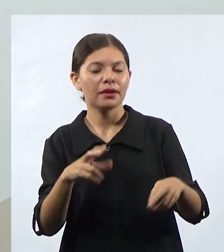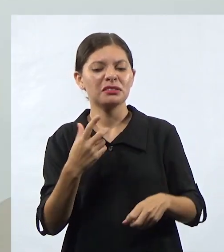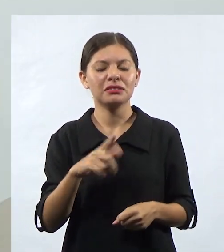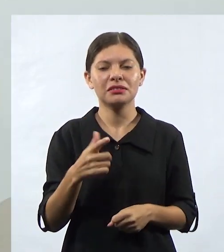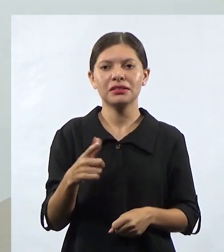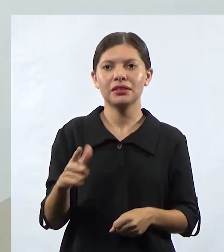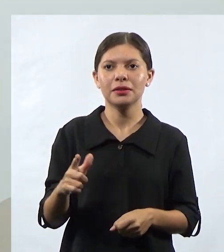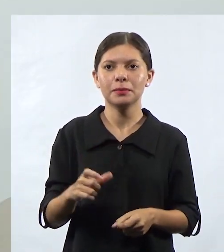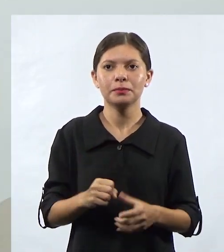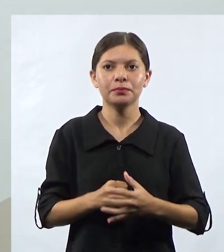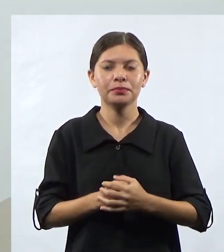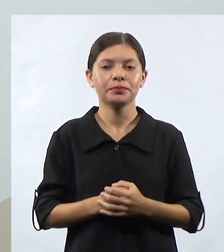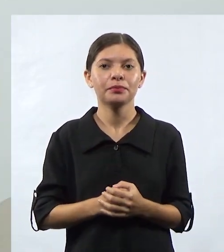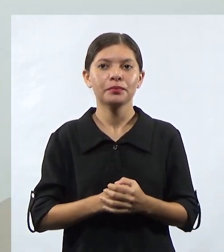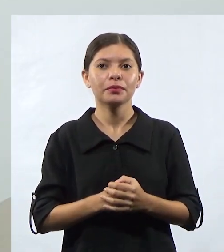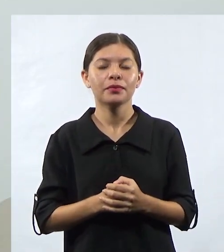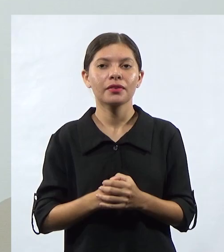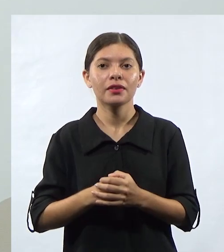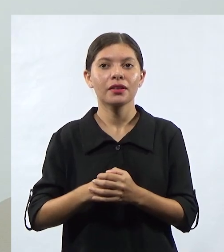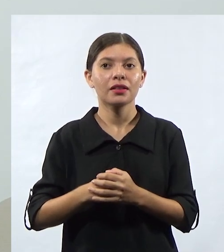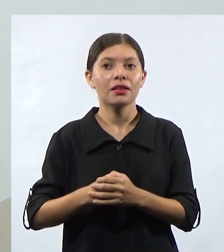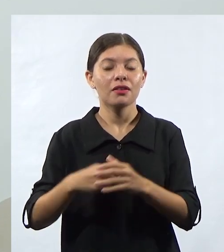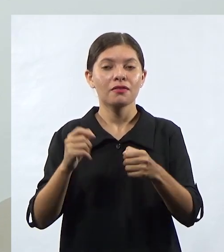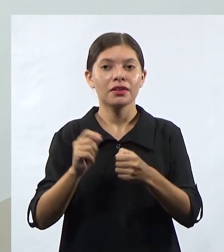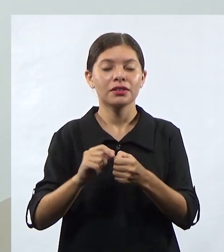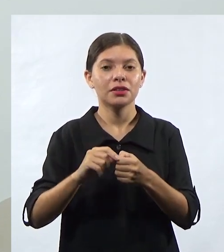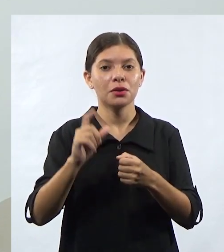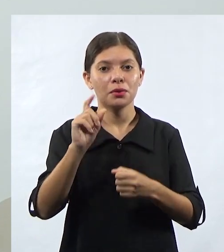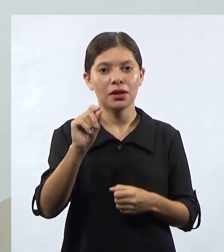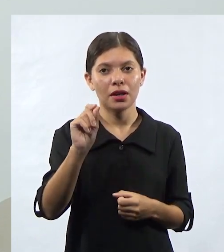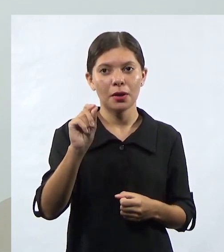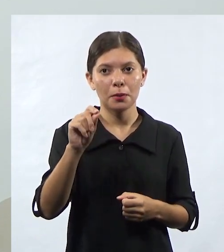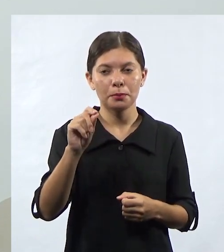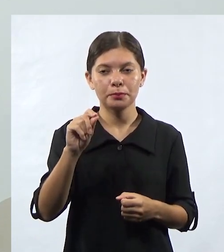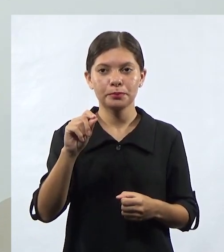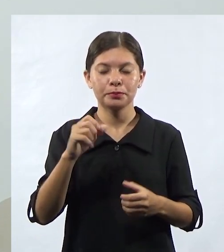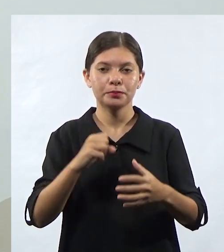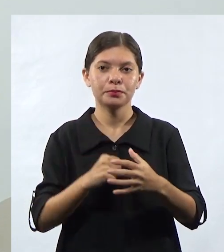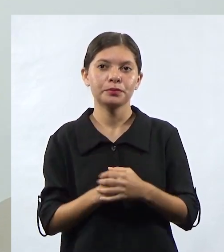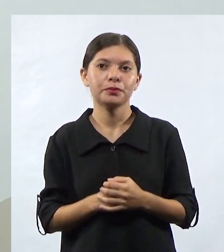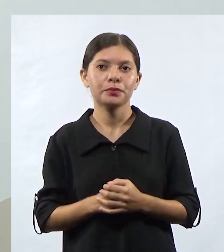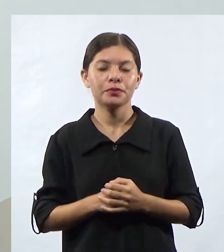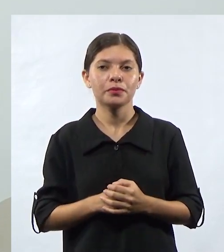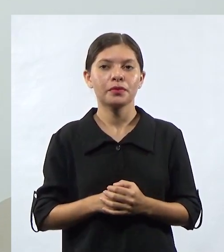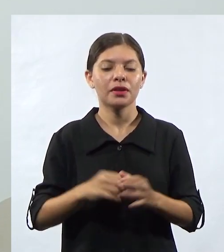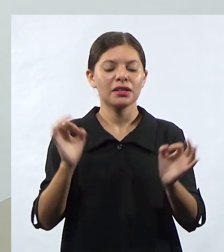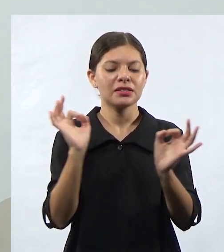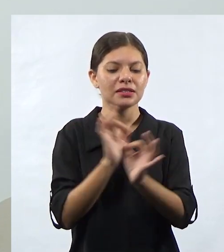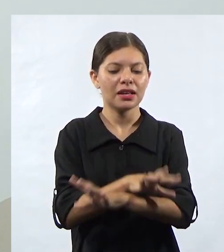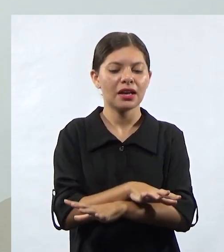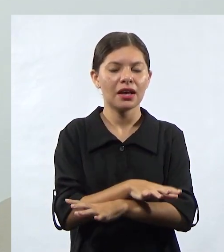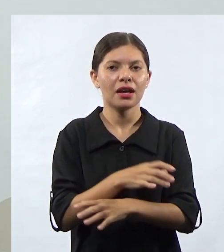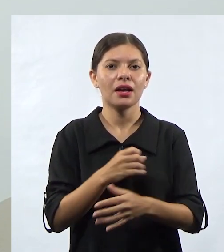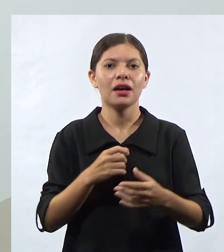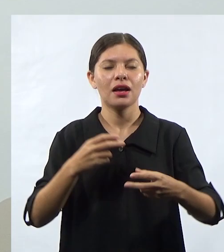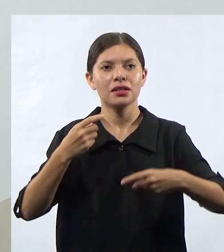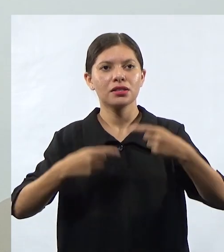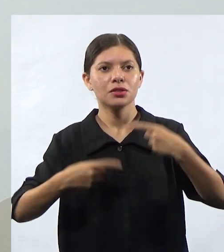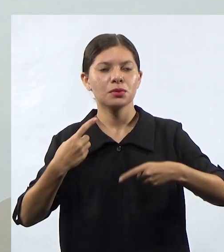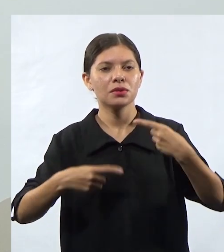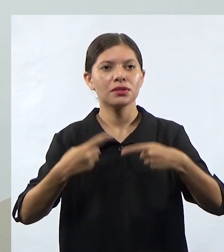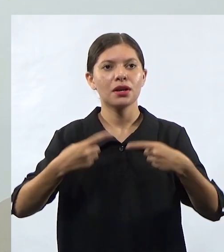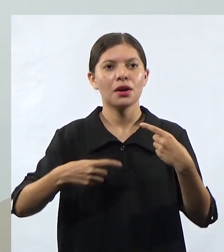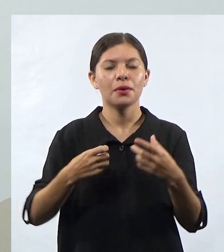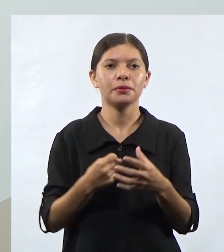moderador vai ter a liberdade de chamar a atenção, o moderador vai ter a liberdade de encerrar a discussão,